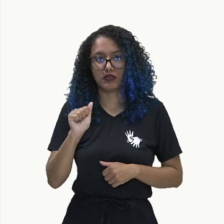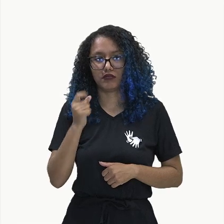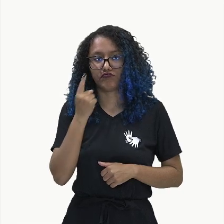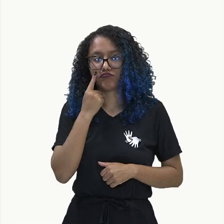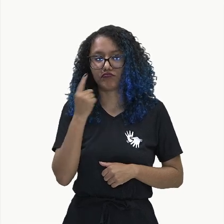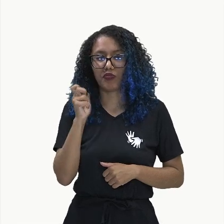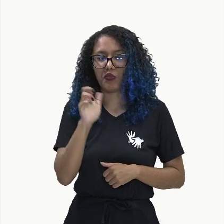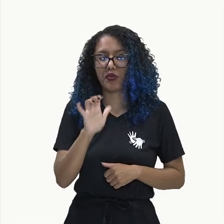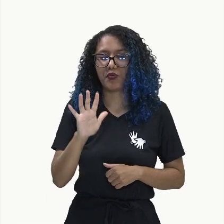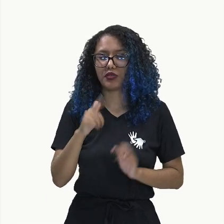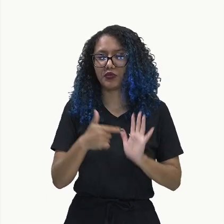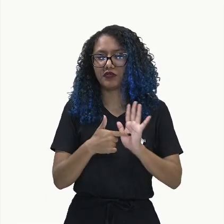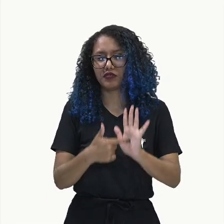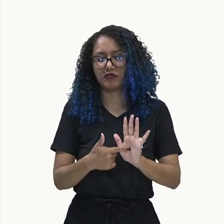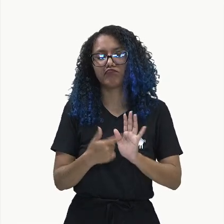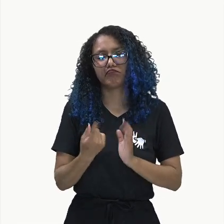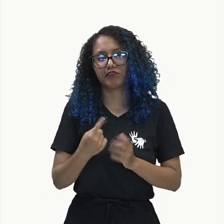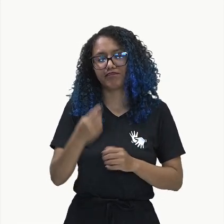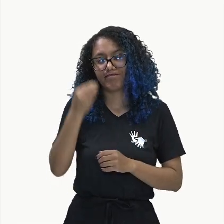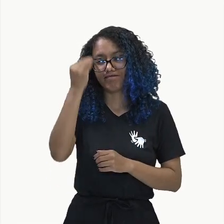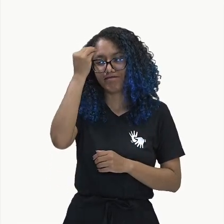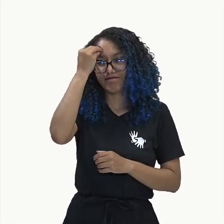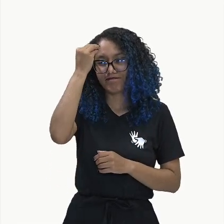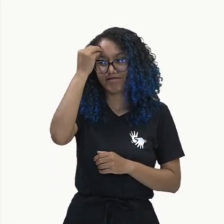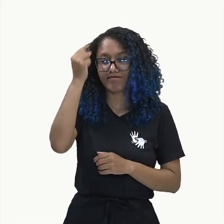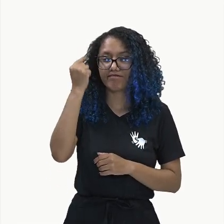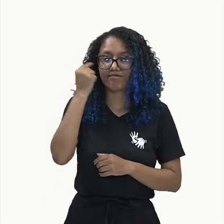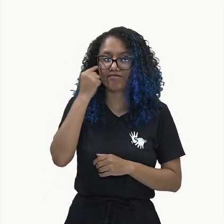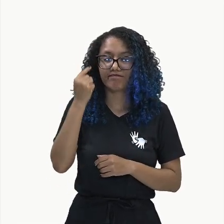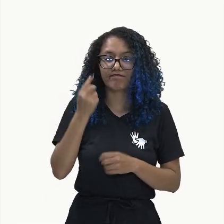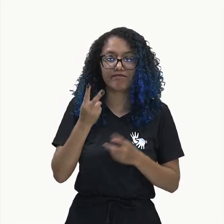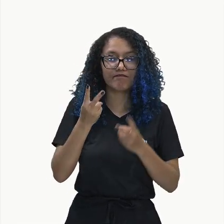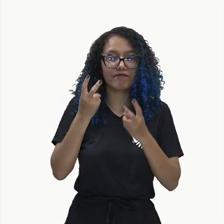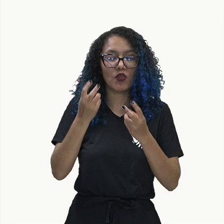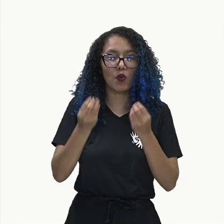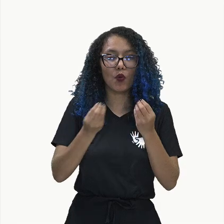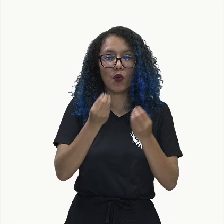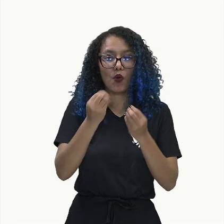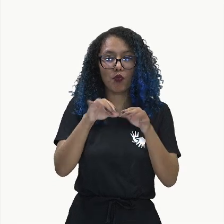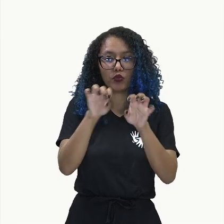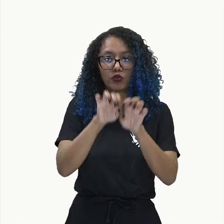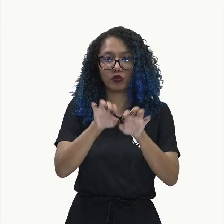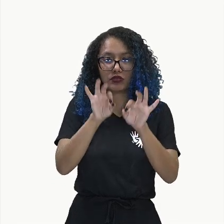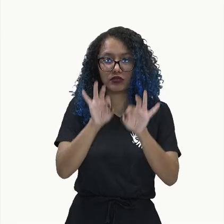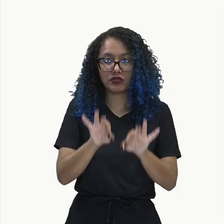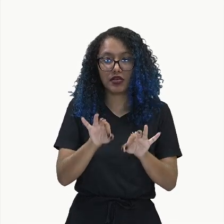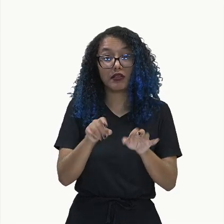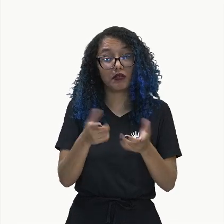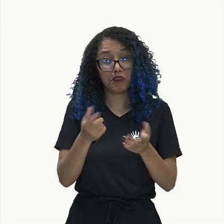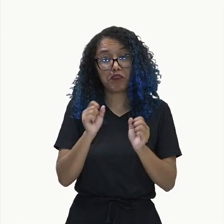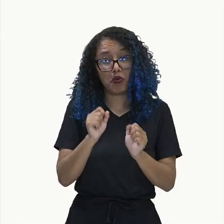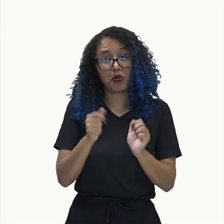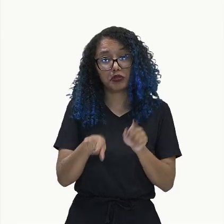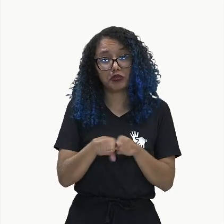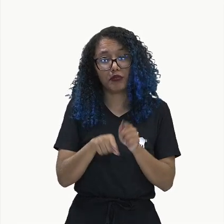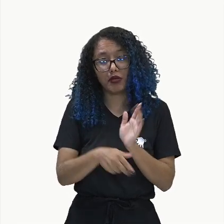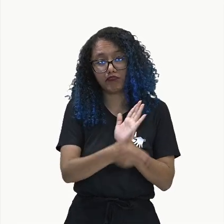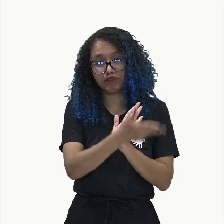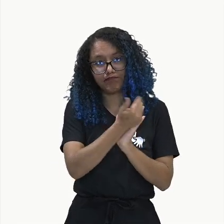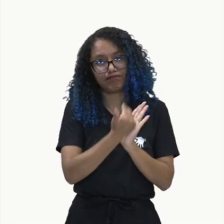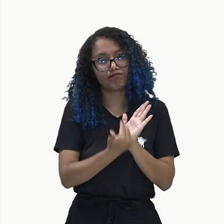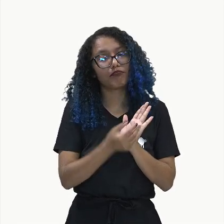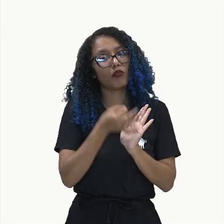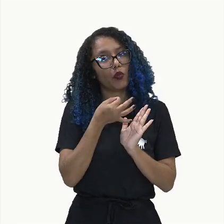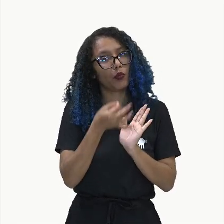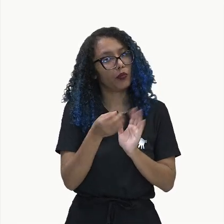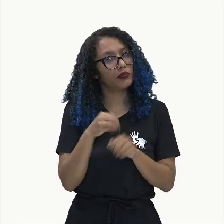bem na sua mente, fotografar aí na sua mente, até desenhar. Sugiro muito